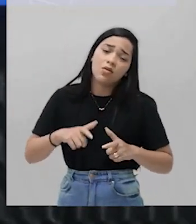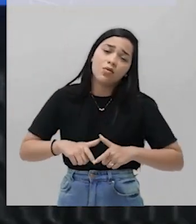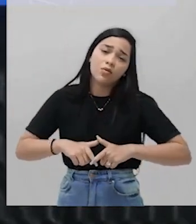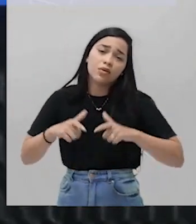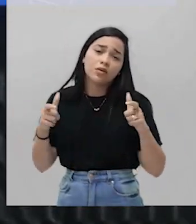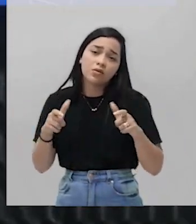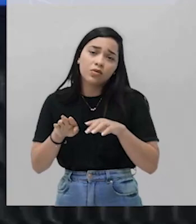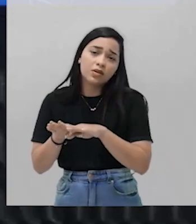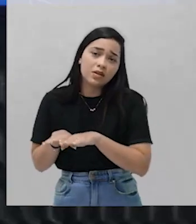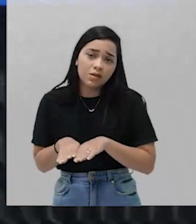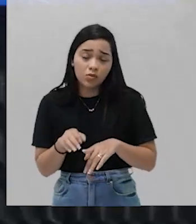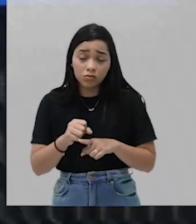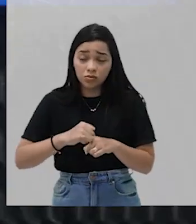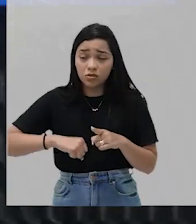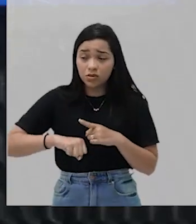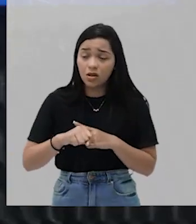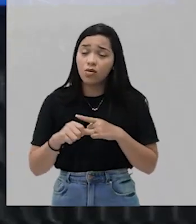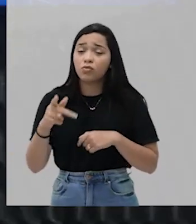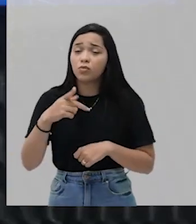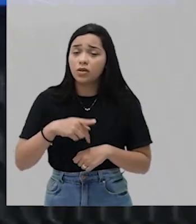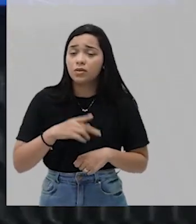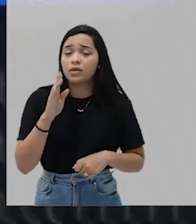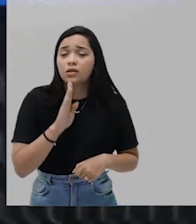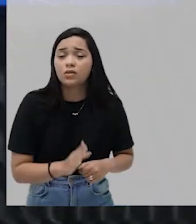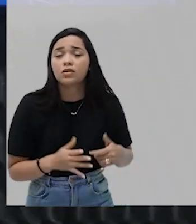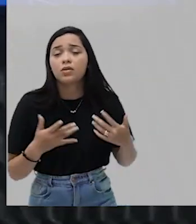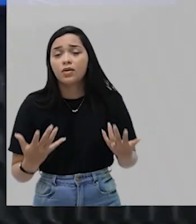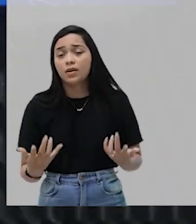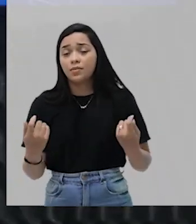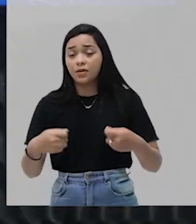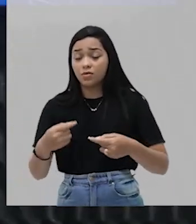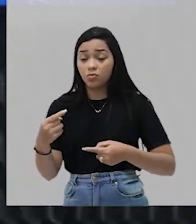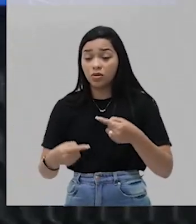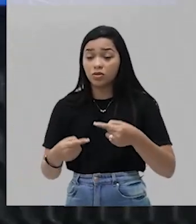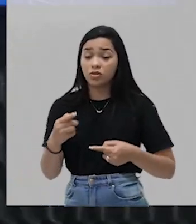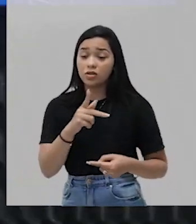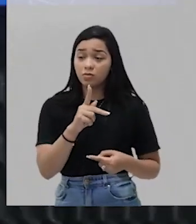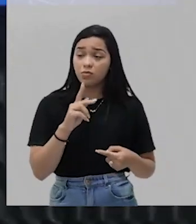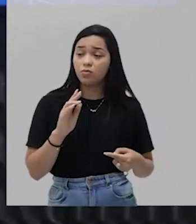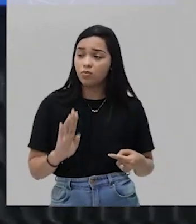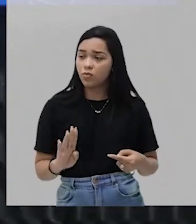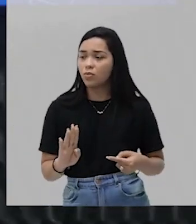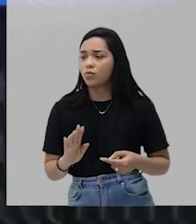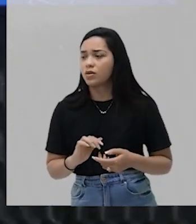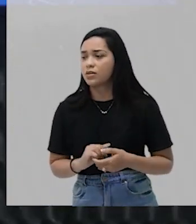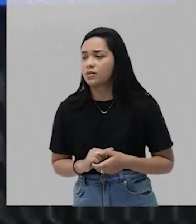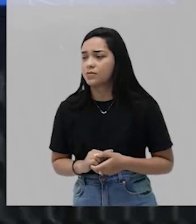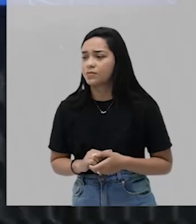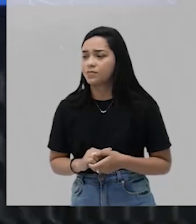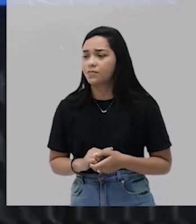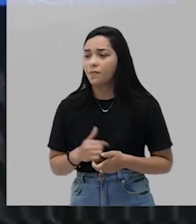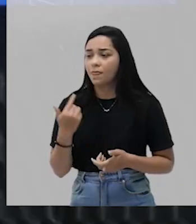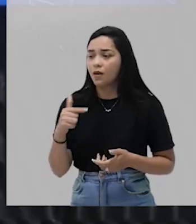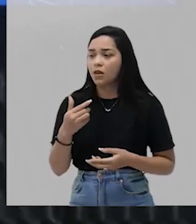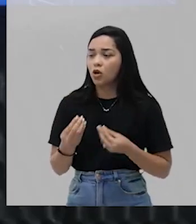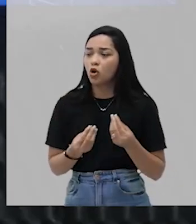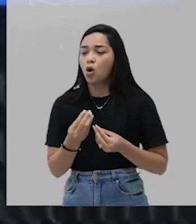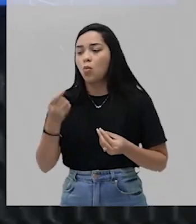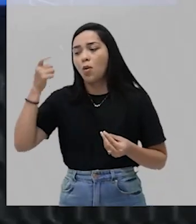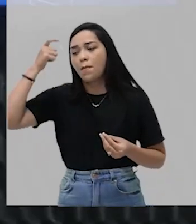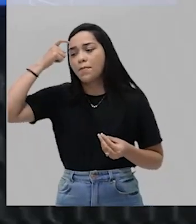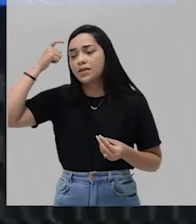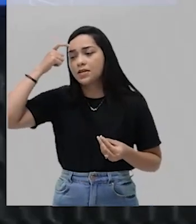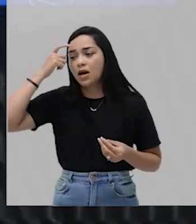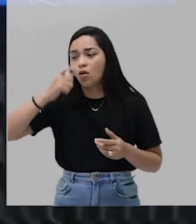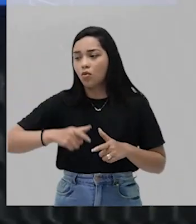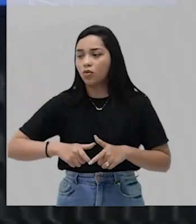crescimento com equilíbrio social nesse país. É preciso políticas públicas de distribuição de renda. Não dá para pensar